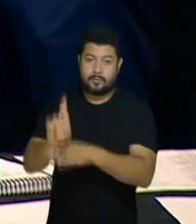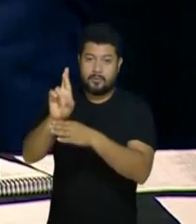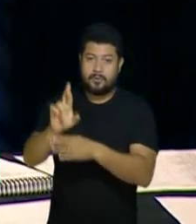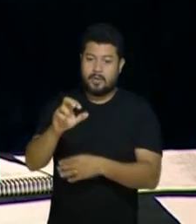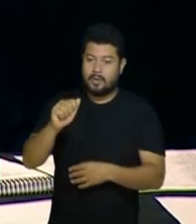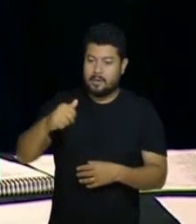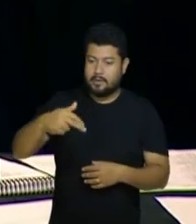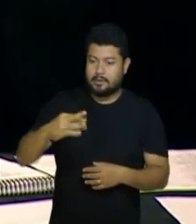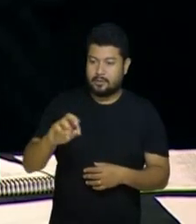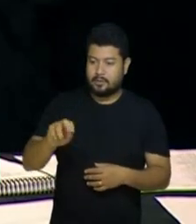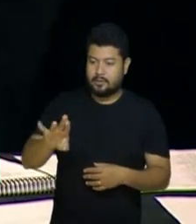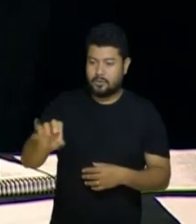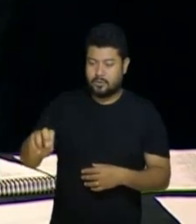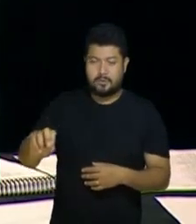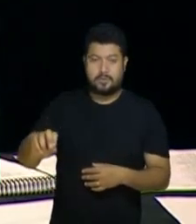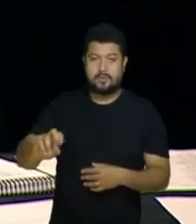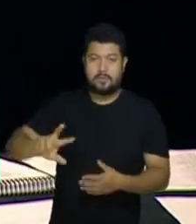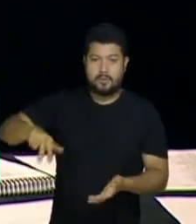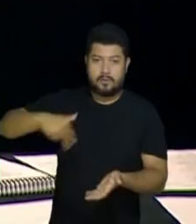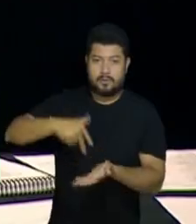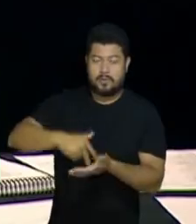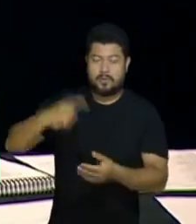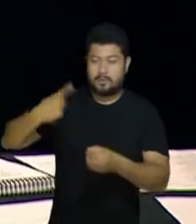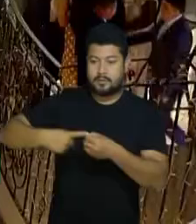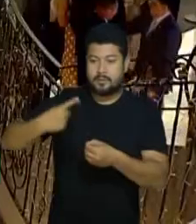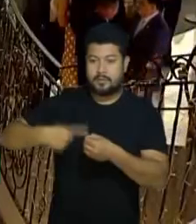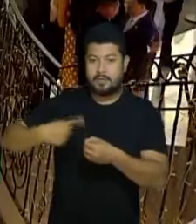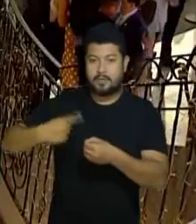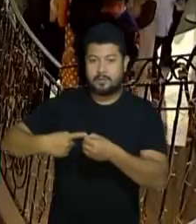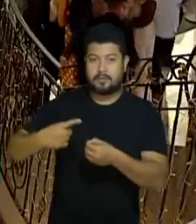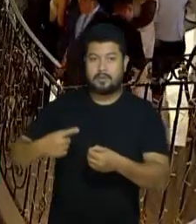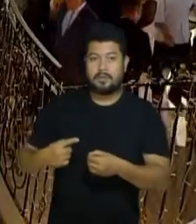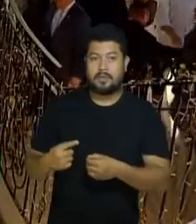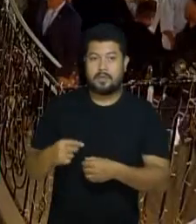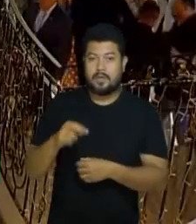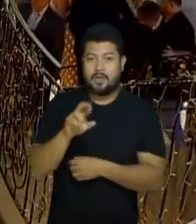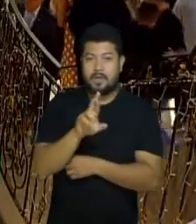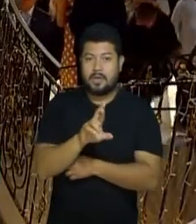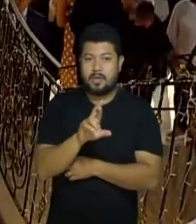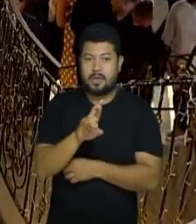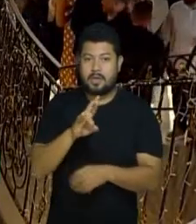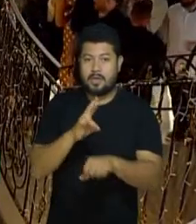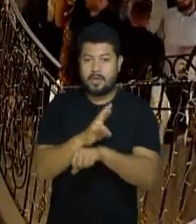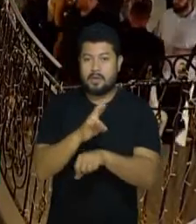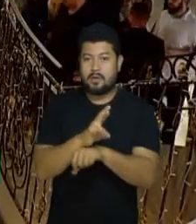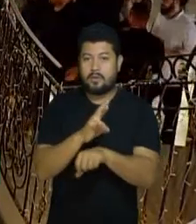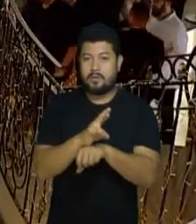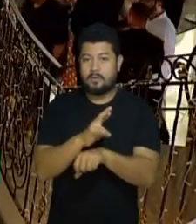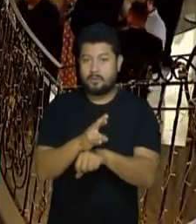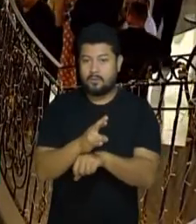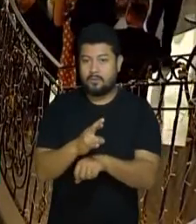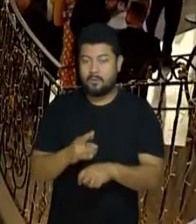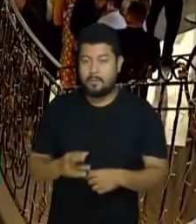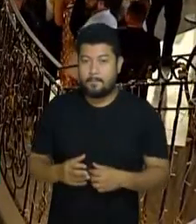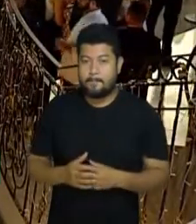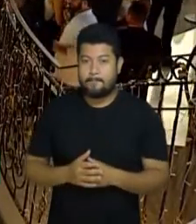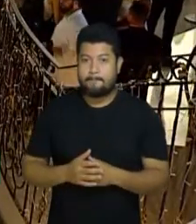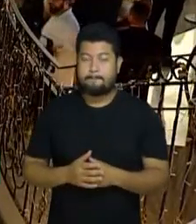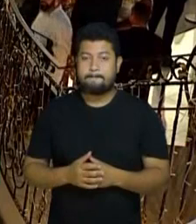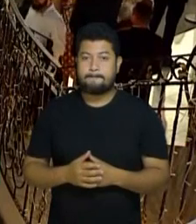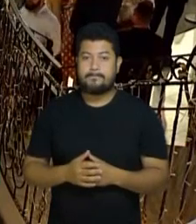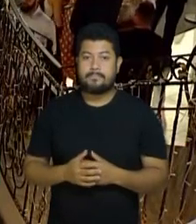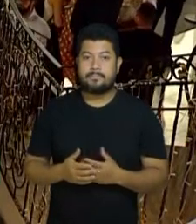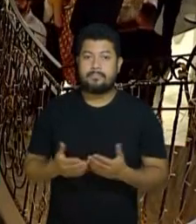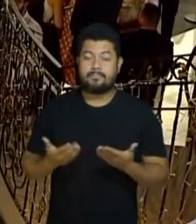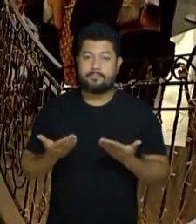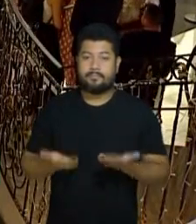Gonçalves, município de Rio do Sul. O meu grupo de escoteiro da minha cidade é o sexto grupo do estado de Santa Catarina.